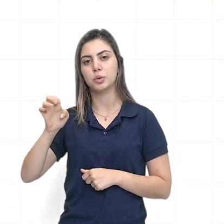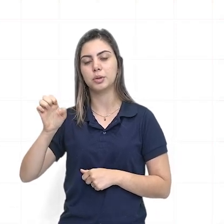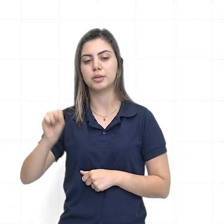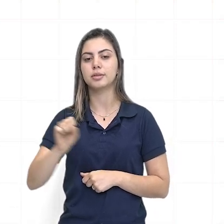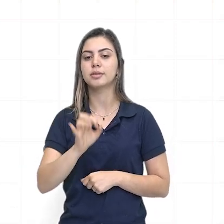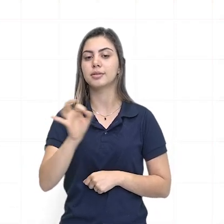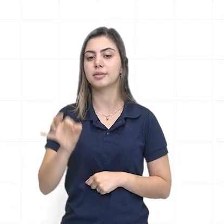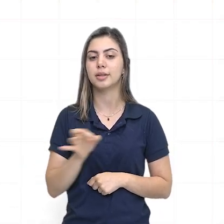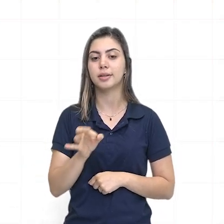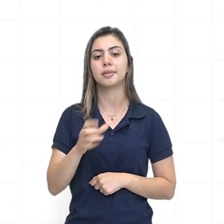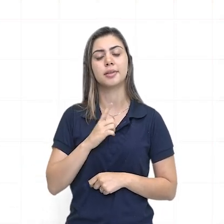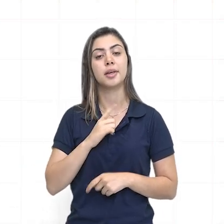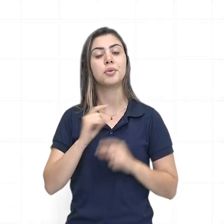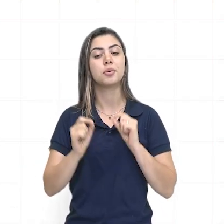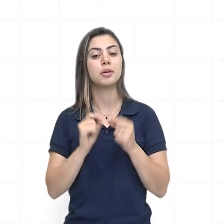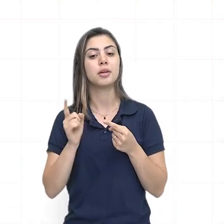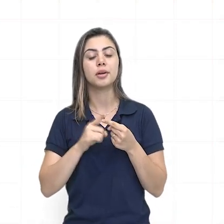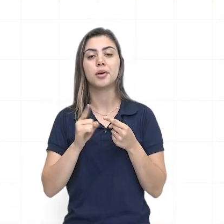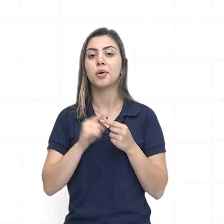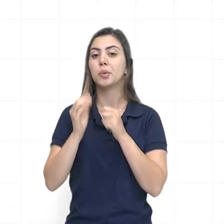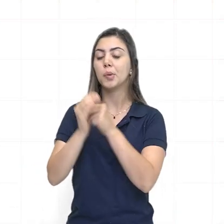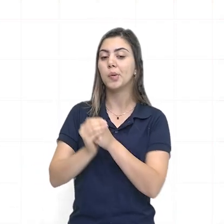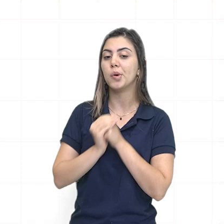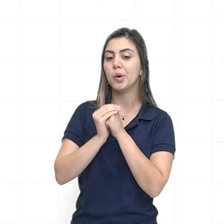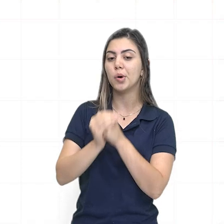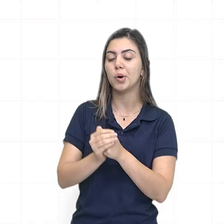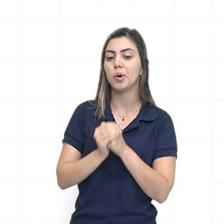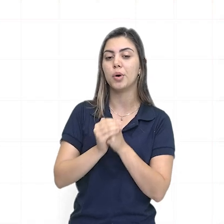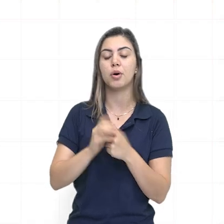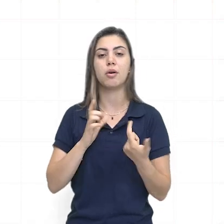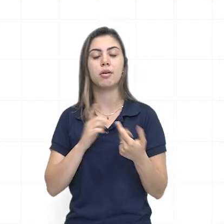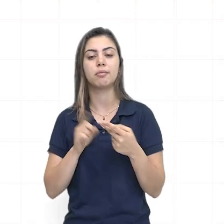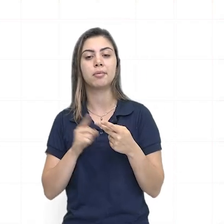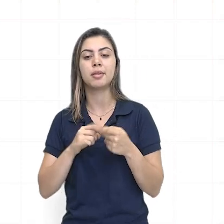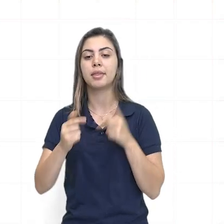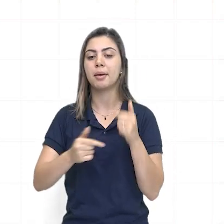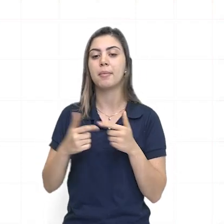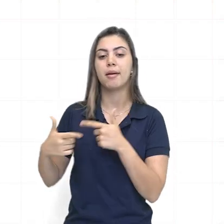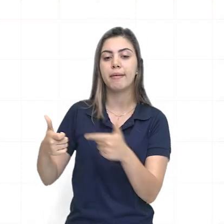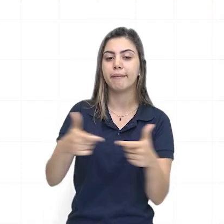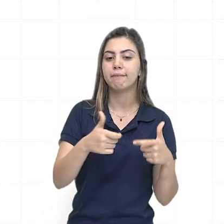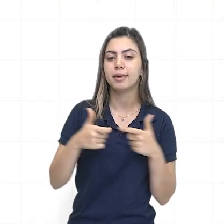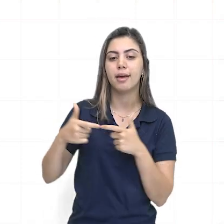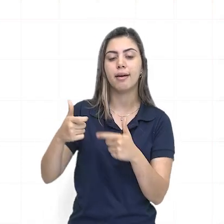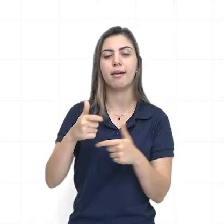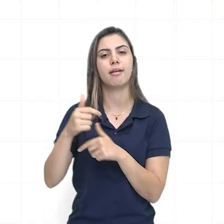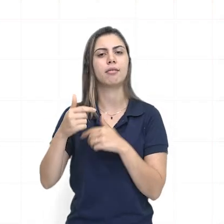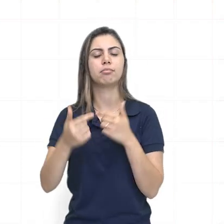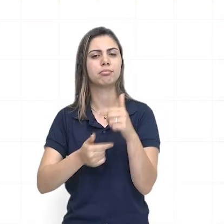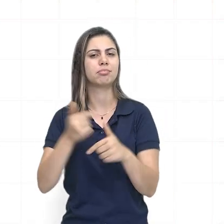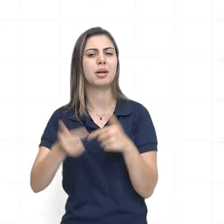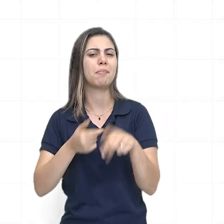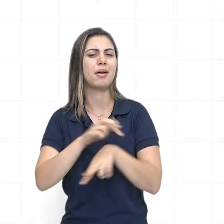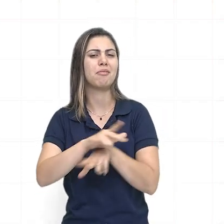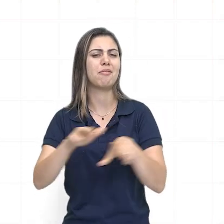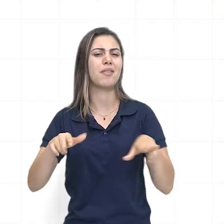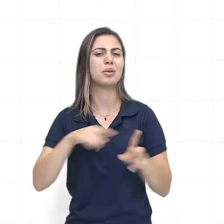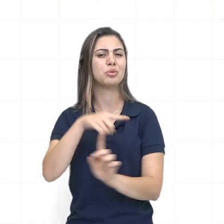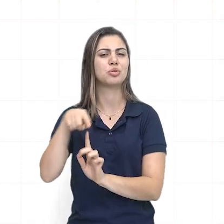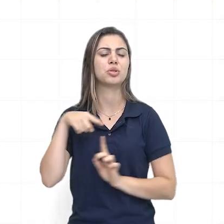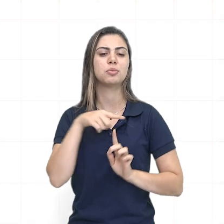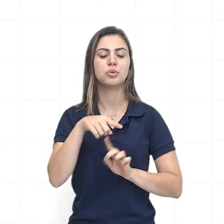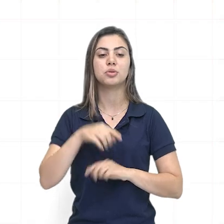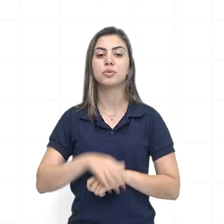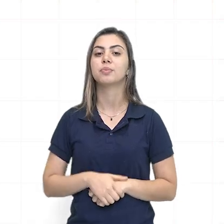os que oram, né, os que guerreiam e os que trabalham. Tá? A